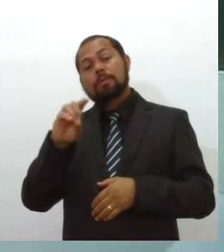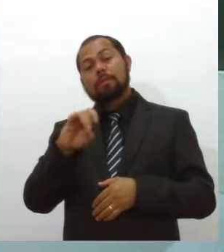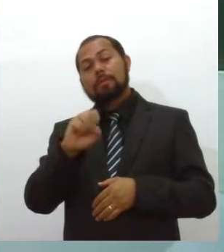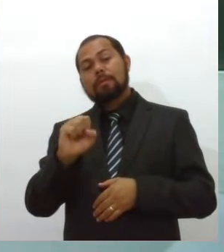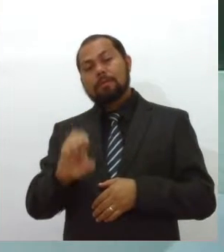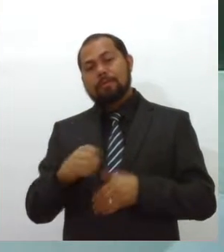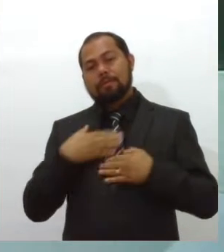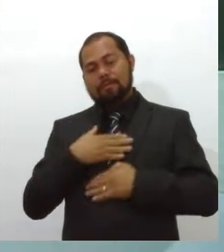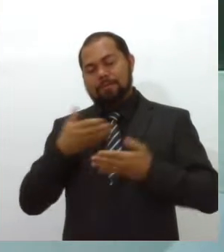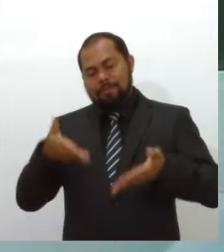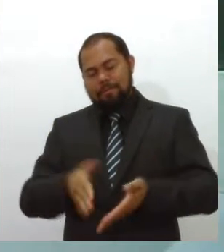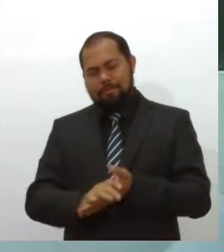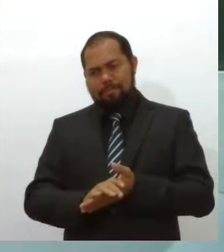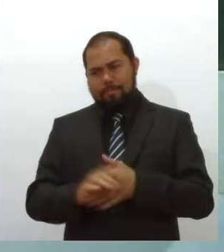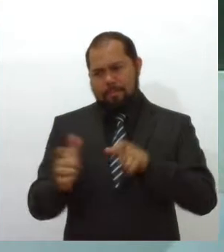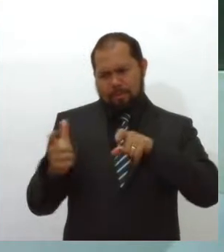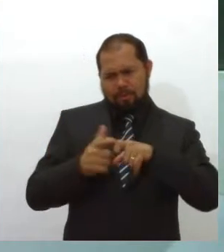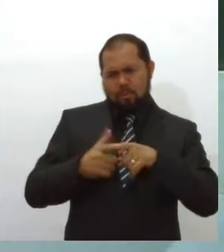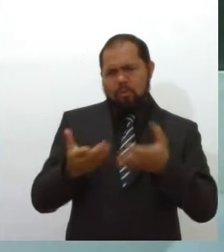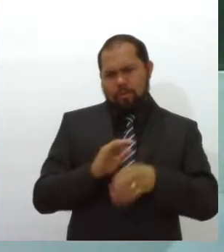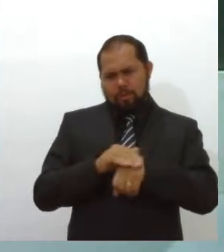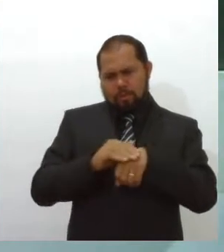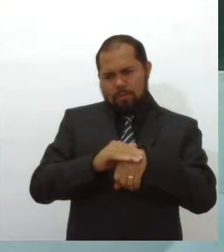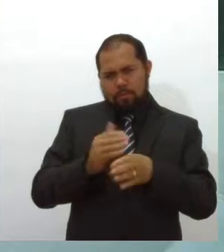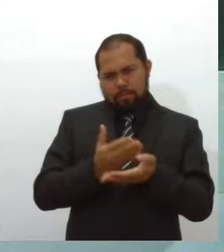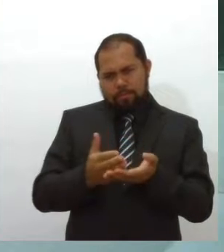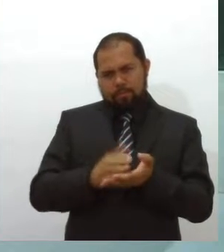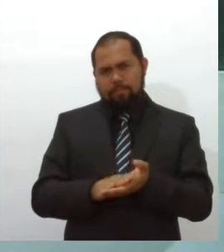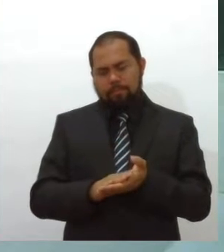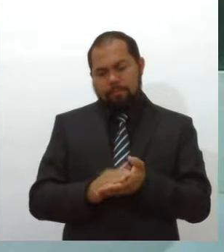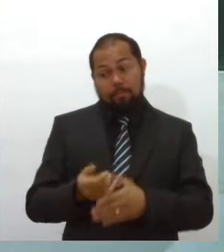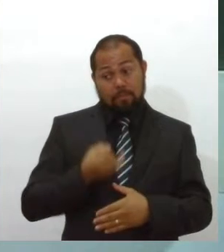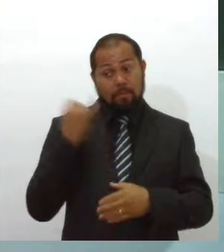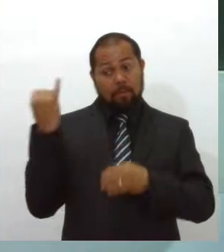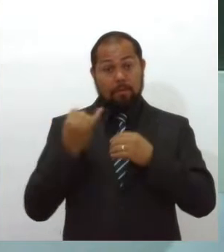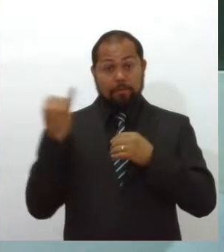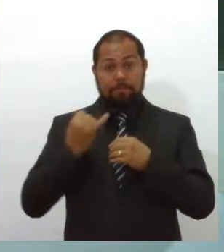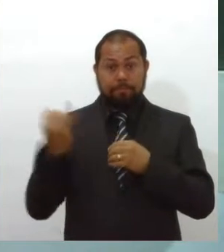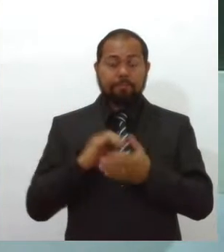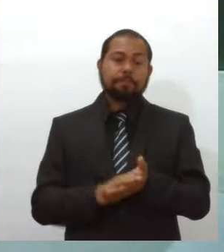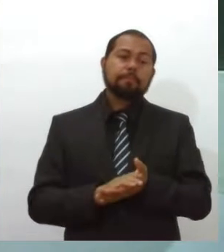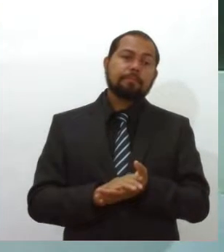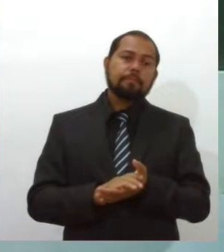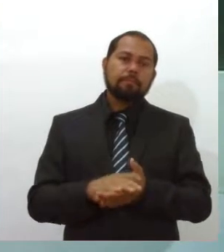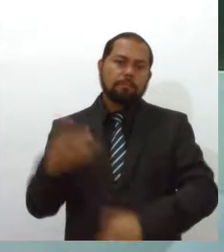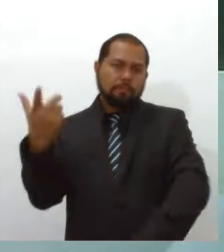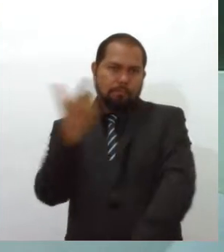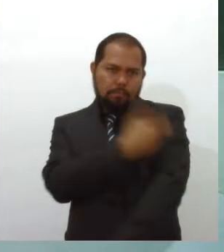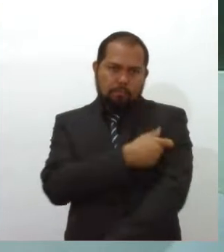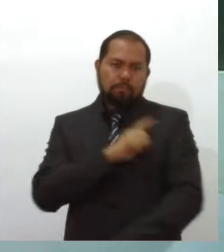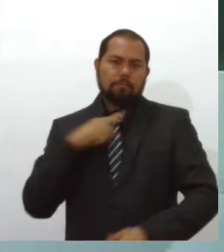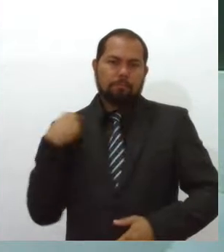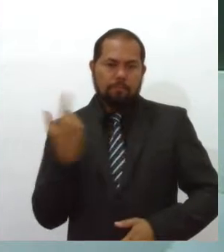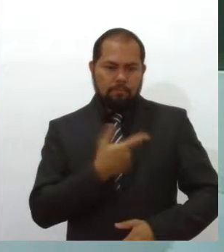vamos começar falando, né, ressaltando a importância da vacinação para a nossa saúde e para o nosso